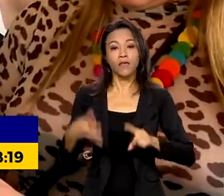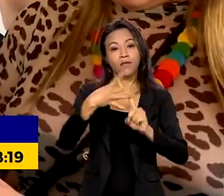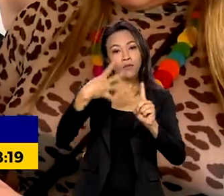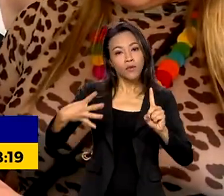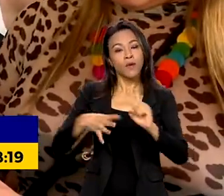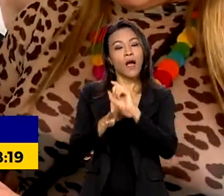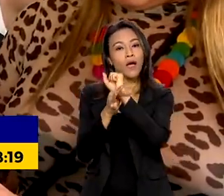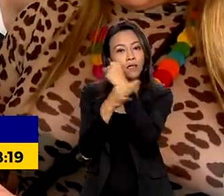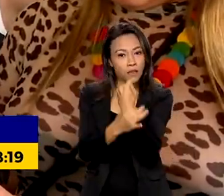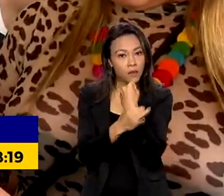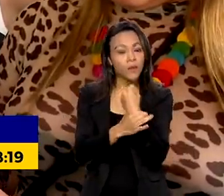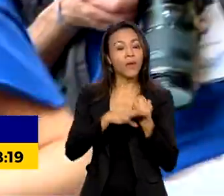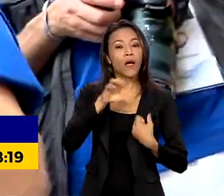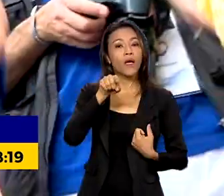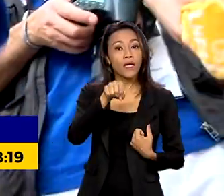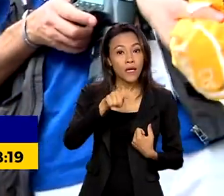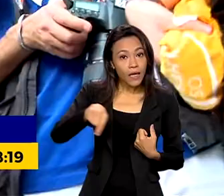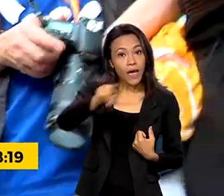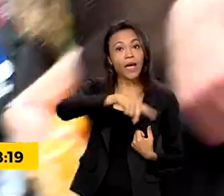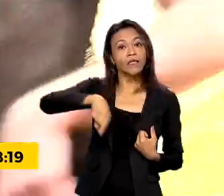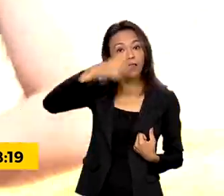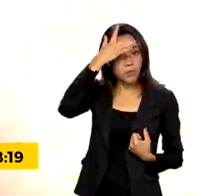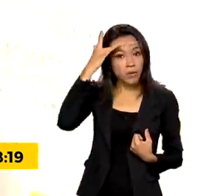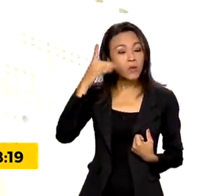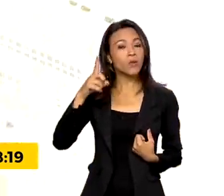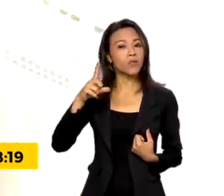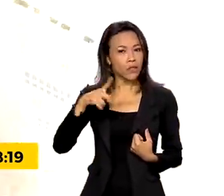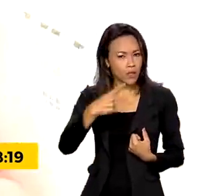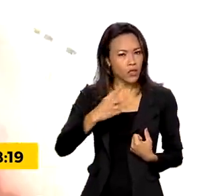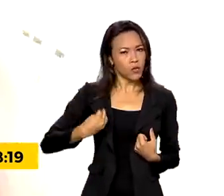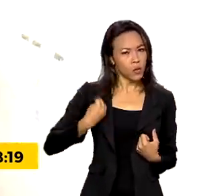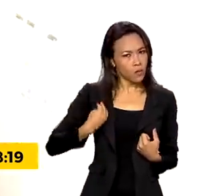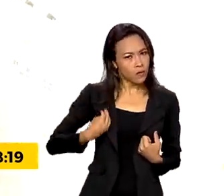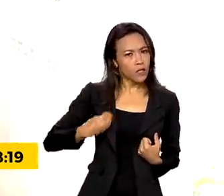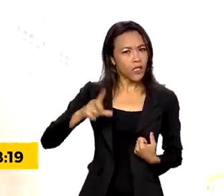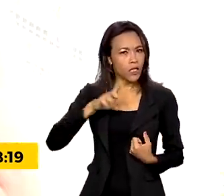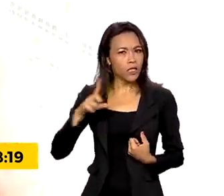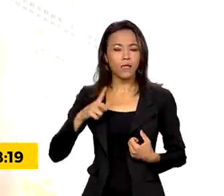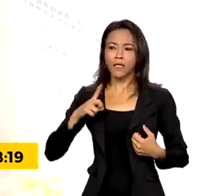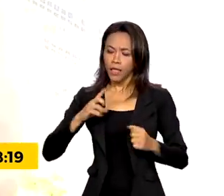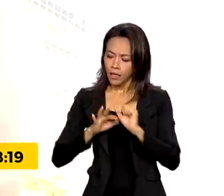garantir a essas pessoas que elas possam viver plenamente a sua vida e ter todos os seus direitos garantidos.